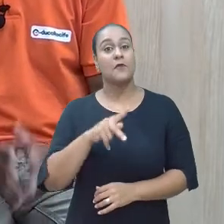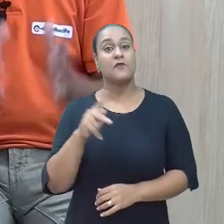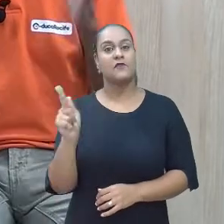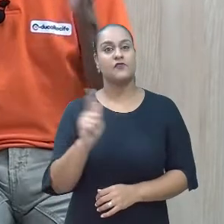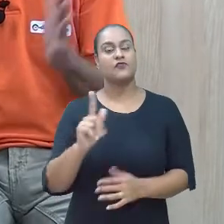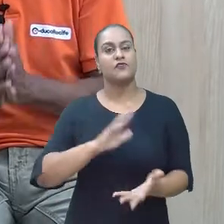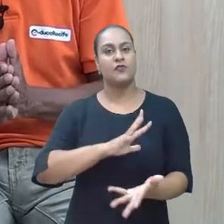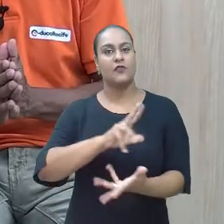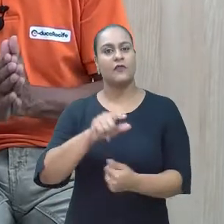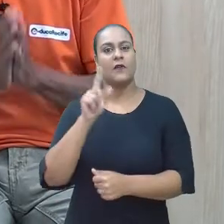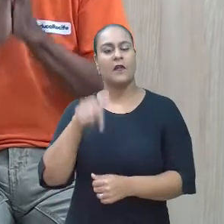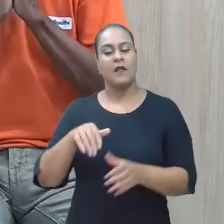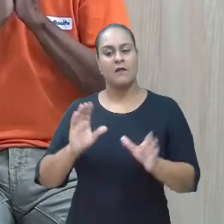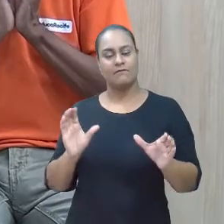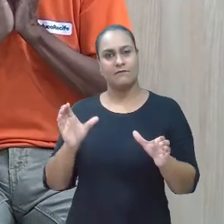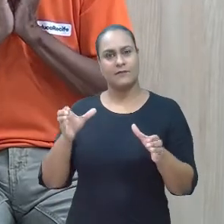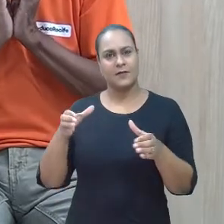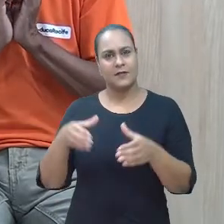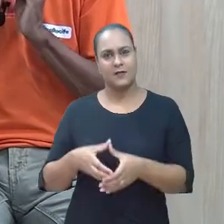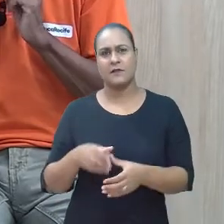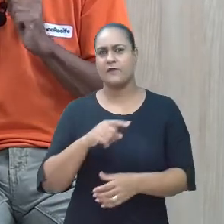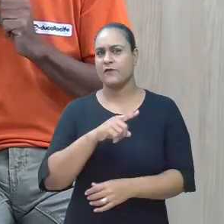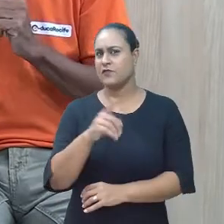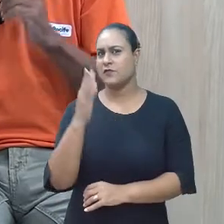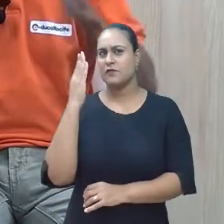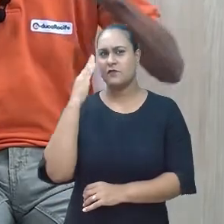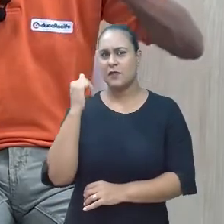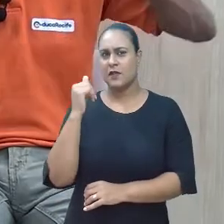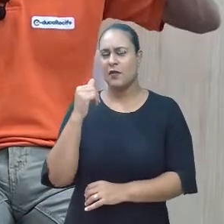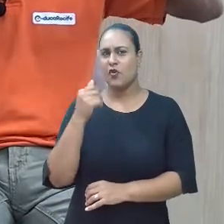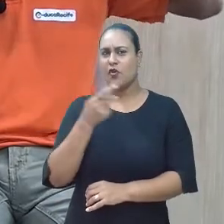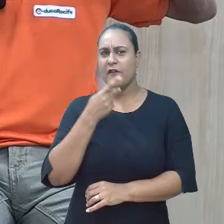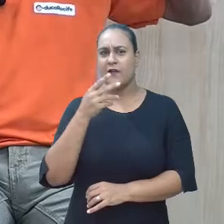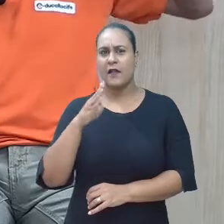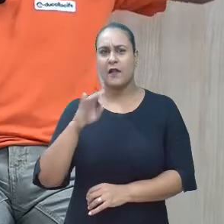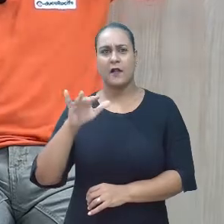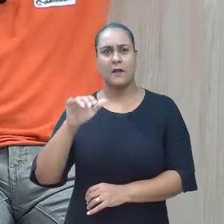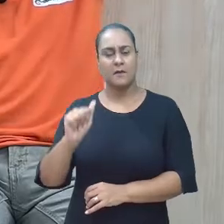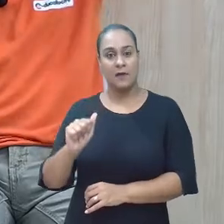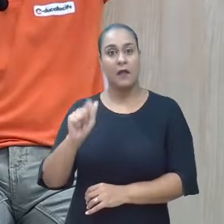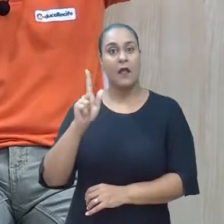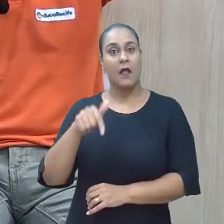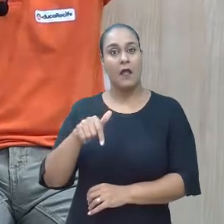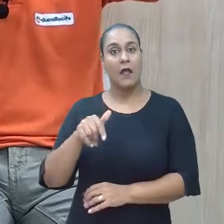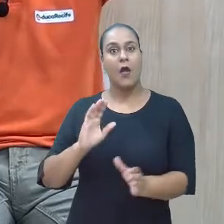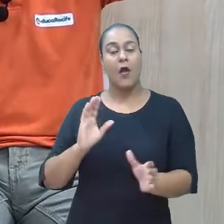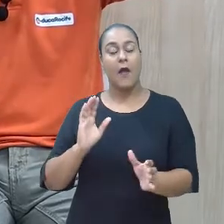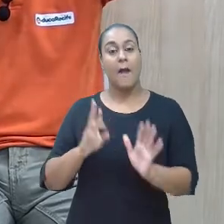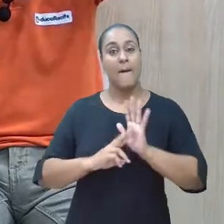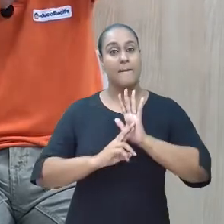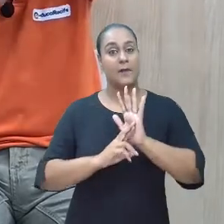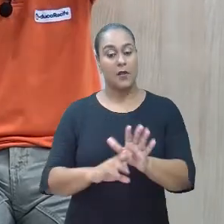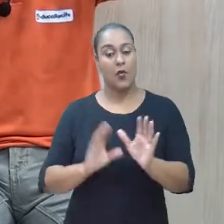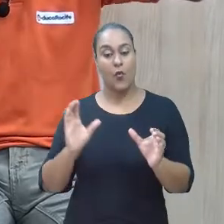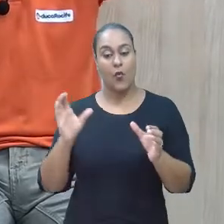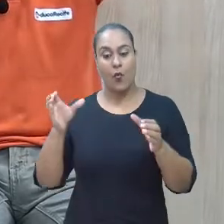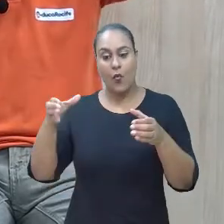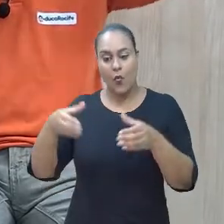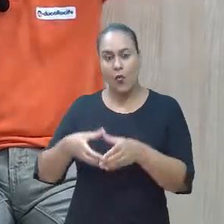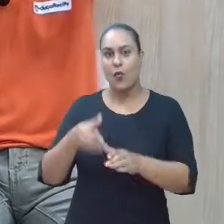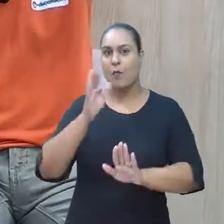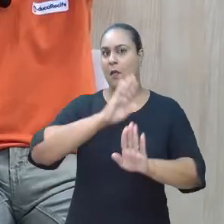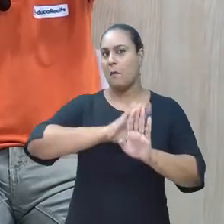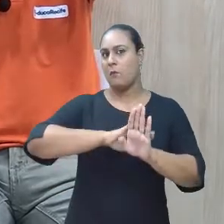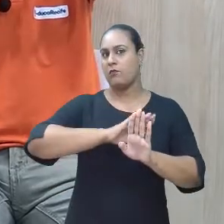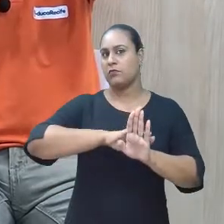juntos, é uma equipe, tá? Vocês não sabem, quando ele fala Bia, é esse grupo de pessoas. Bia representa uma multidão que está